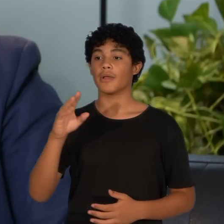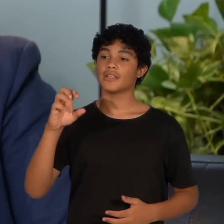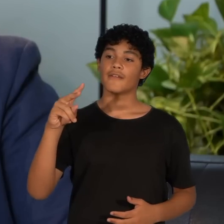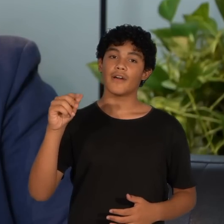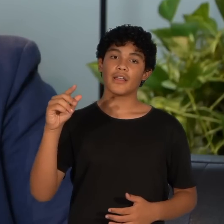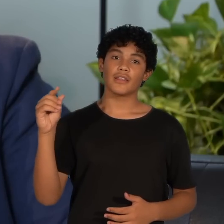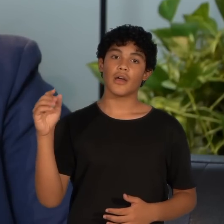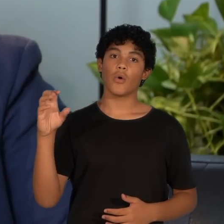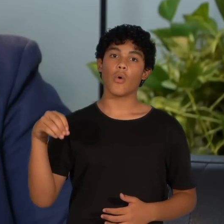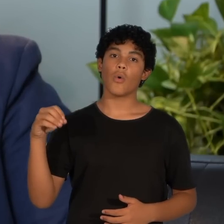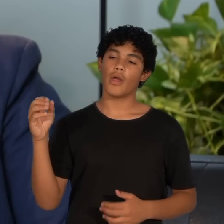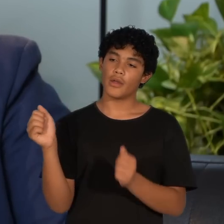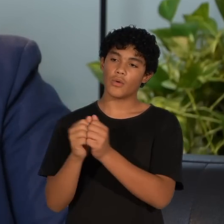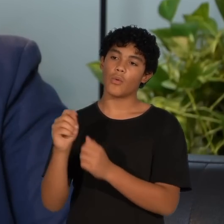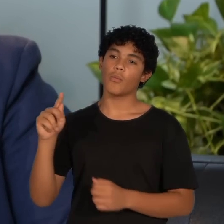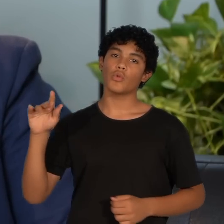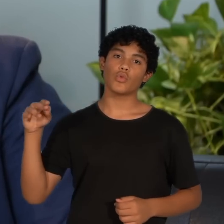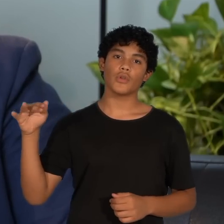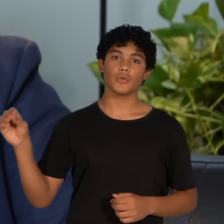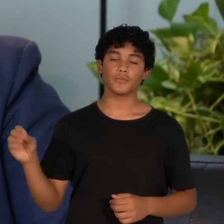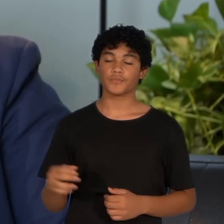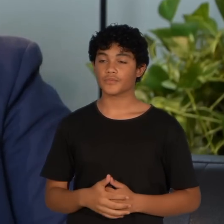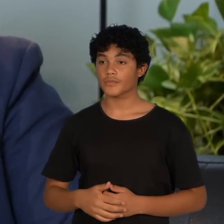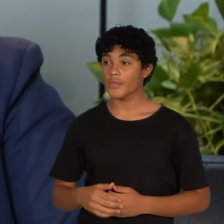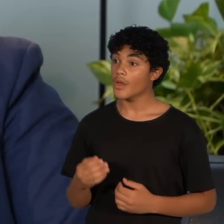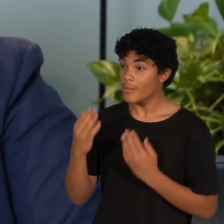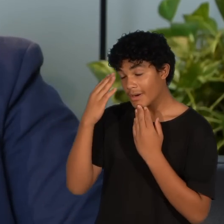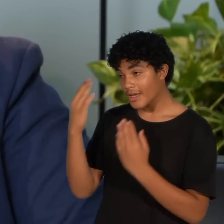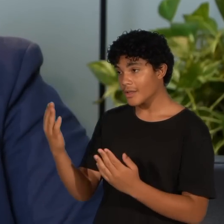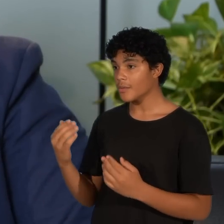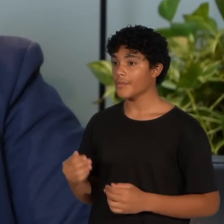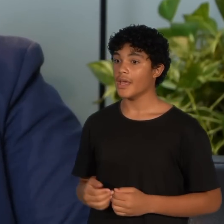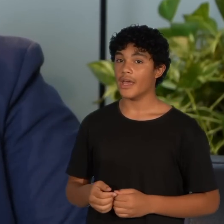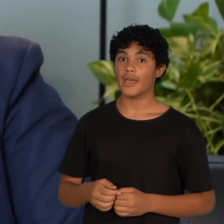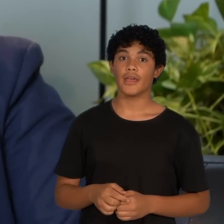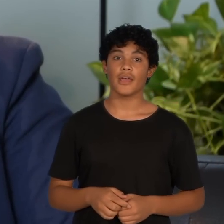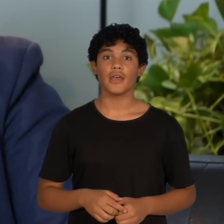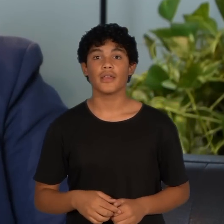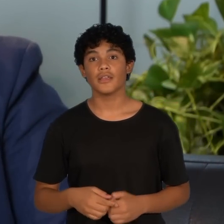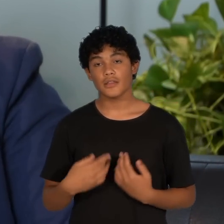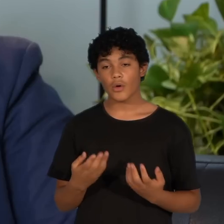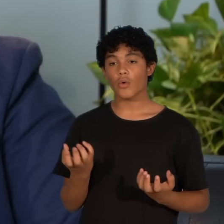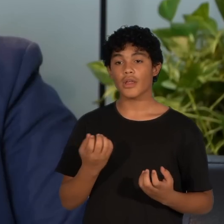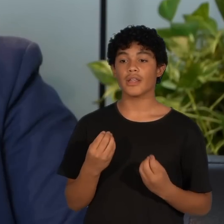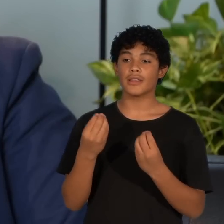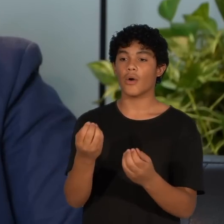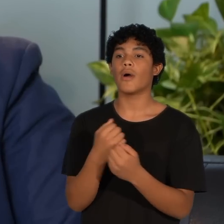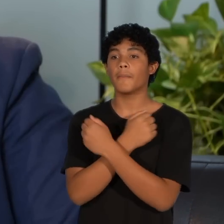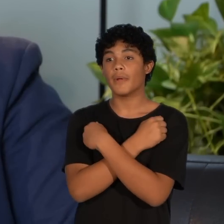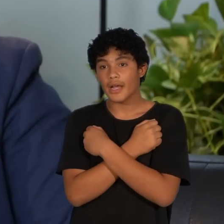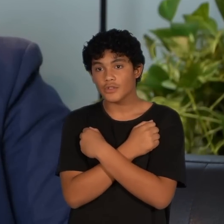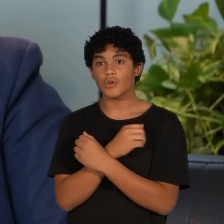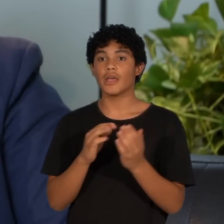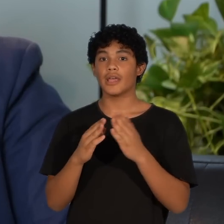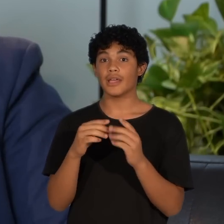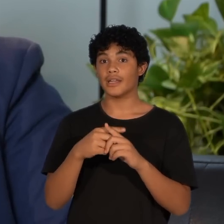Obrigado por sua companhia mais uma vez. Obrigado, Rafael. Um abraço aí, a Vanessa falou dos projetos que são feitos com os meninos, né? Eu quero mandar um